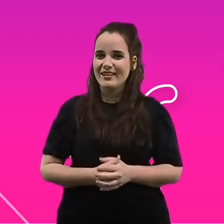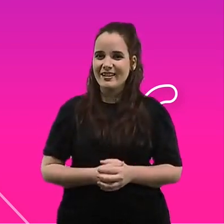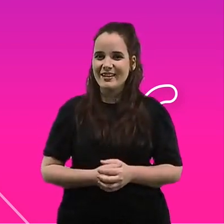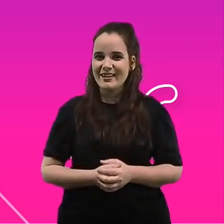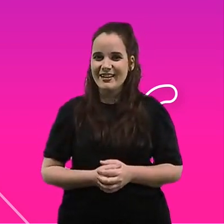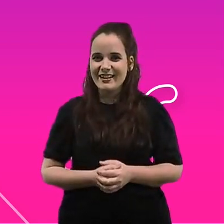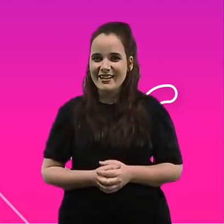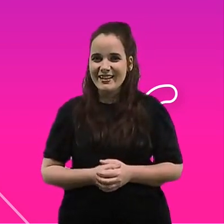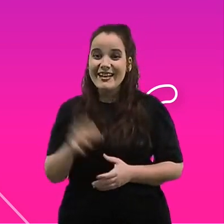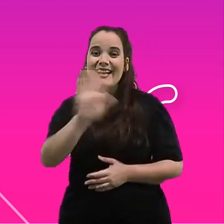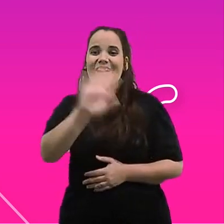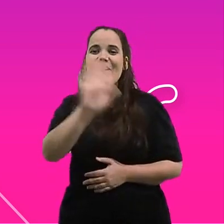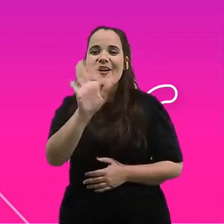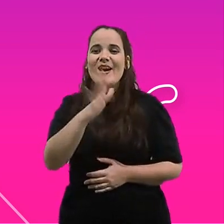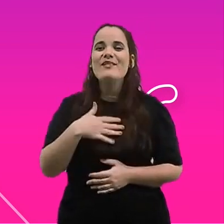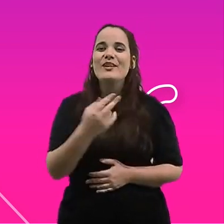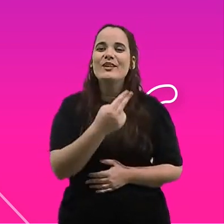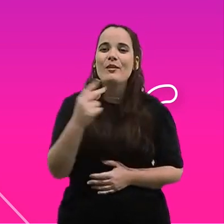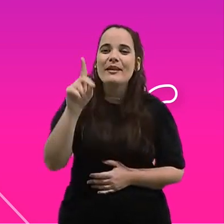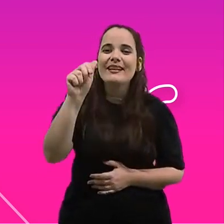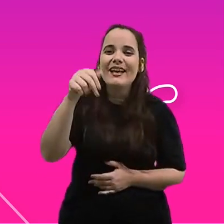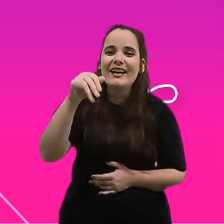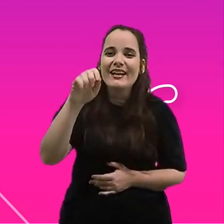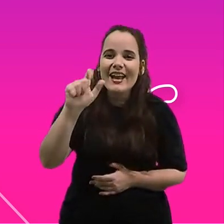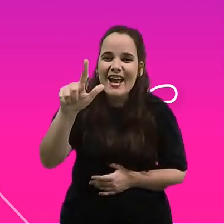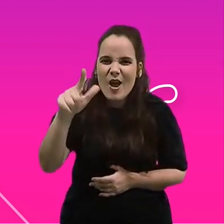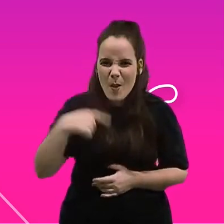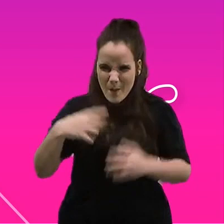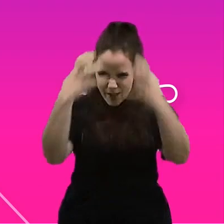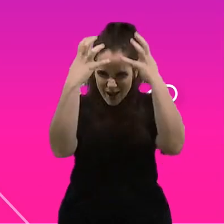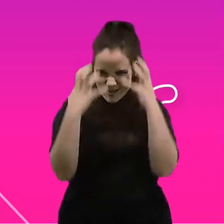Eu sou o Daniel, mas pode me chamar de Homem de